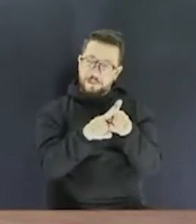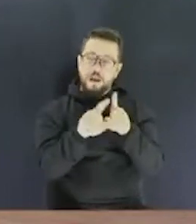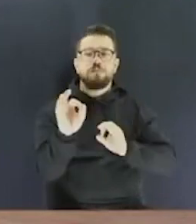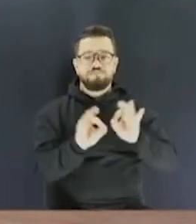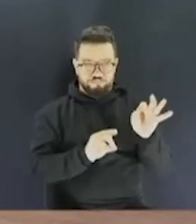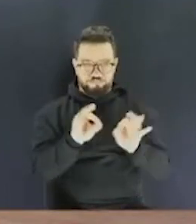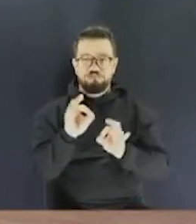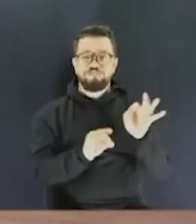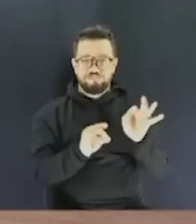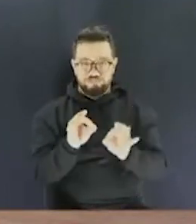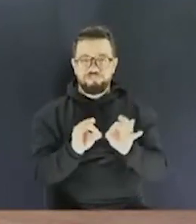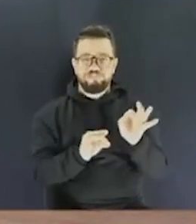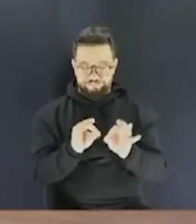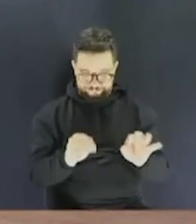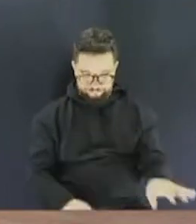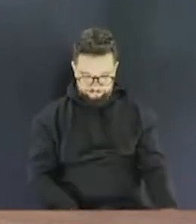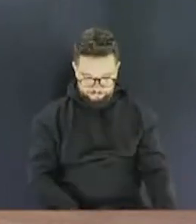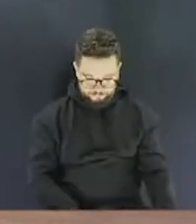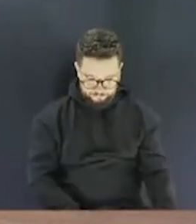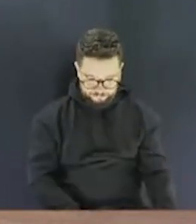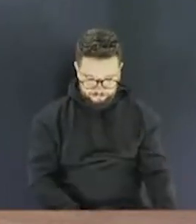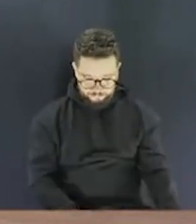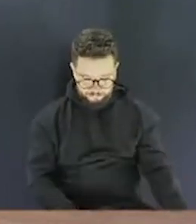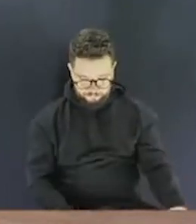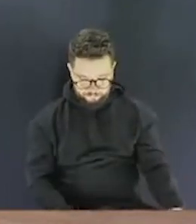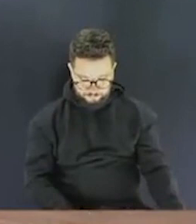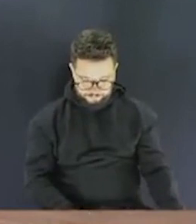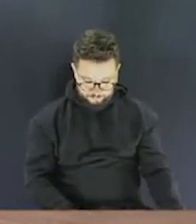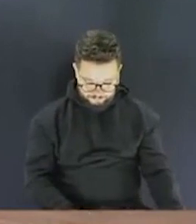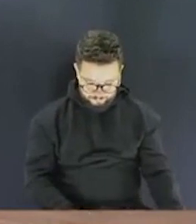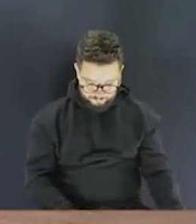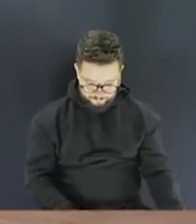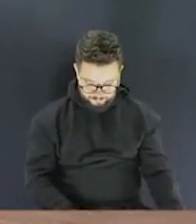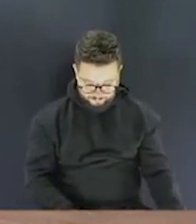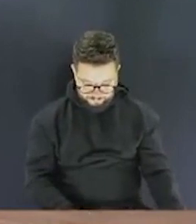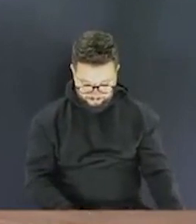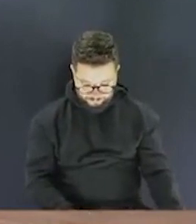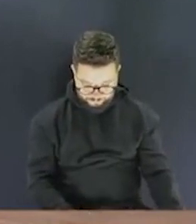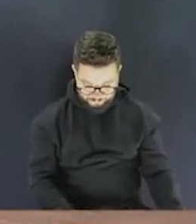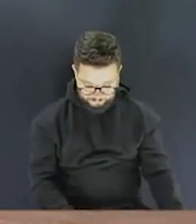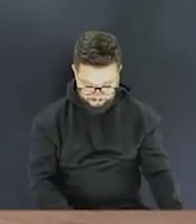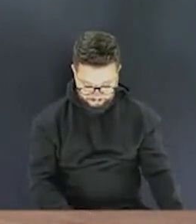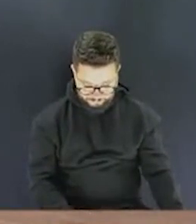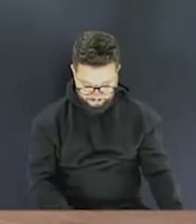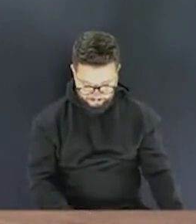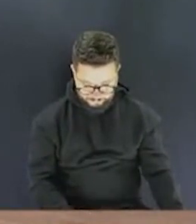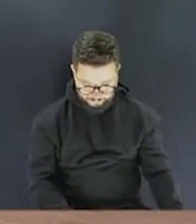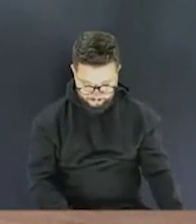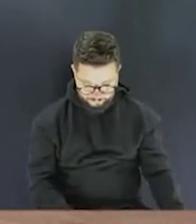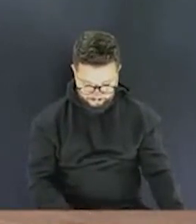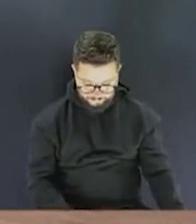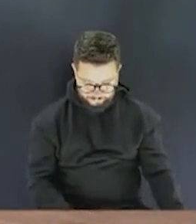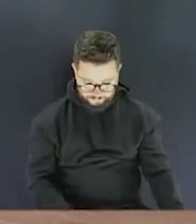Pinheirinho, mas cada um de nós temos um local para receber, e eu acho que isso é importante. Alguns estão